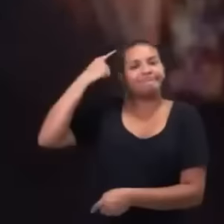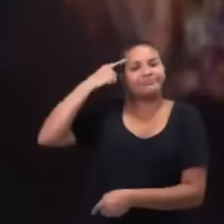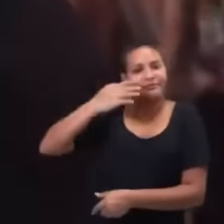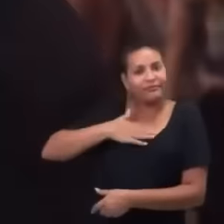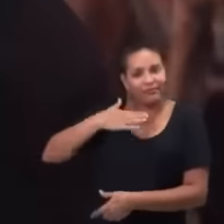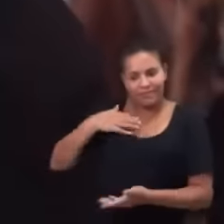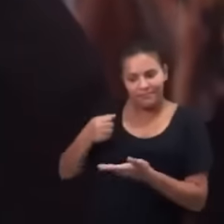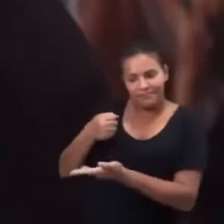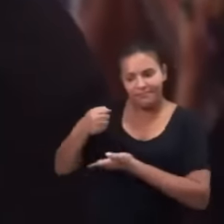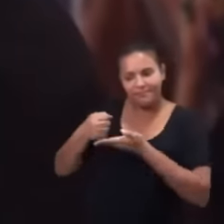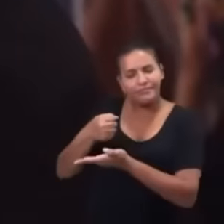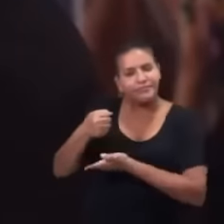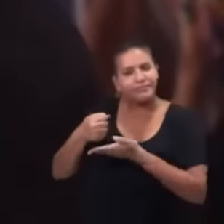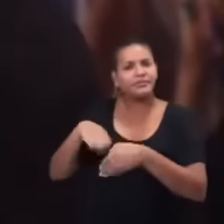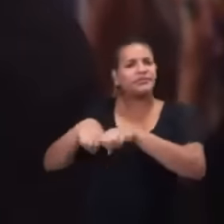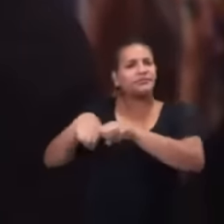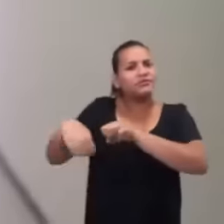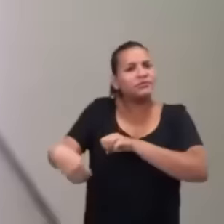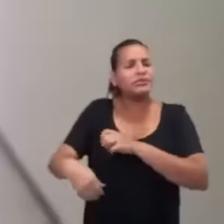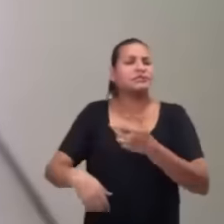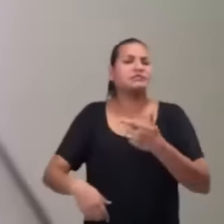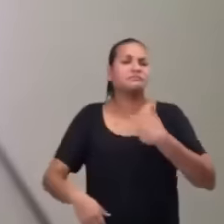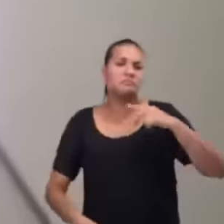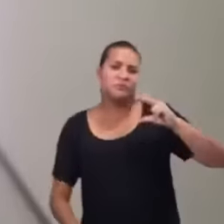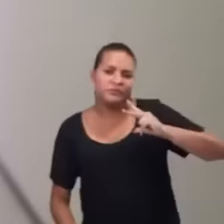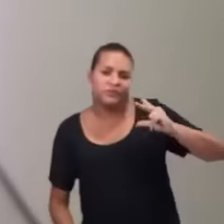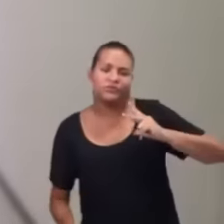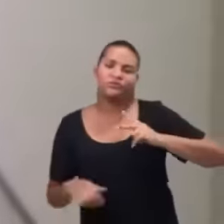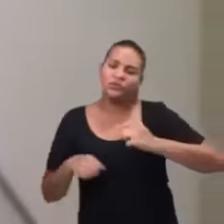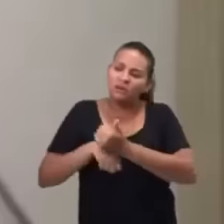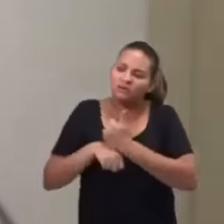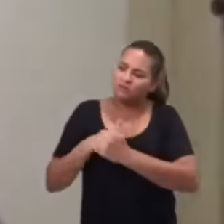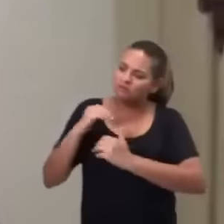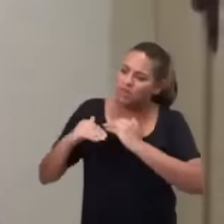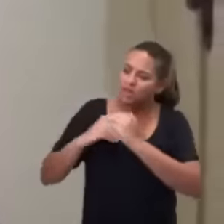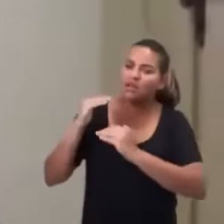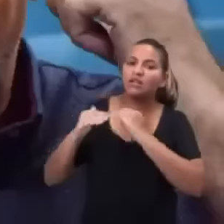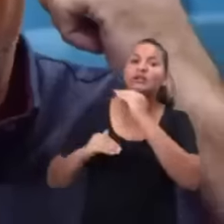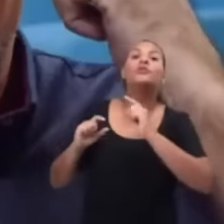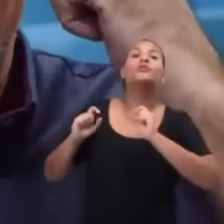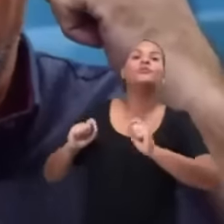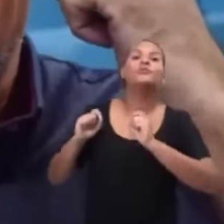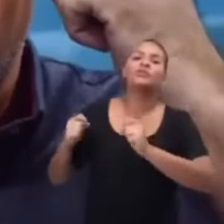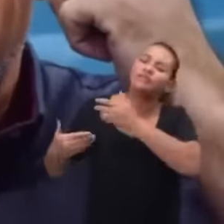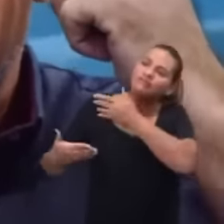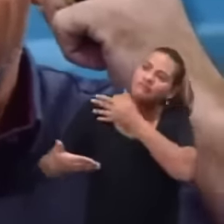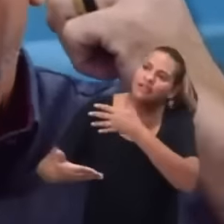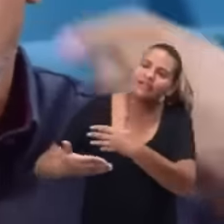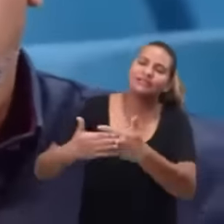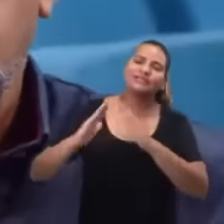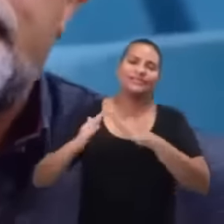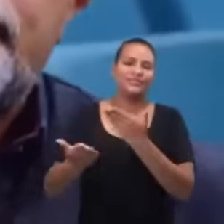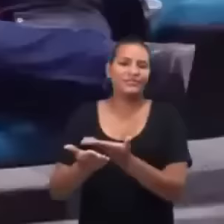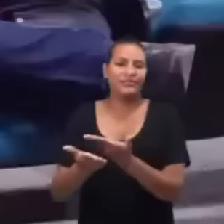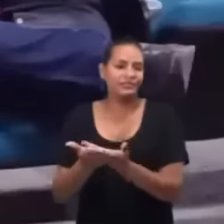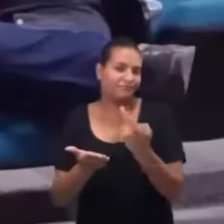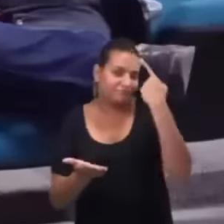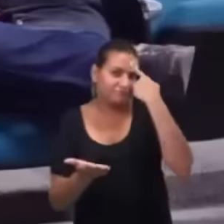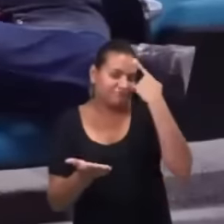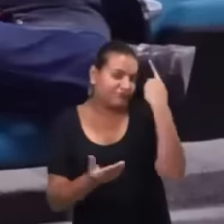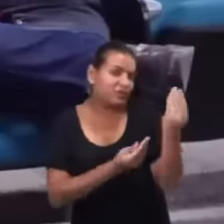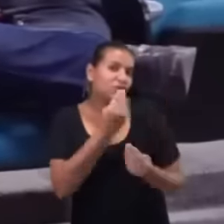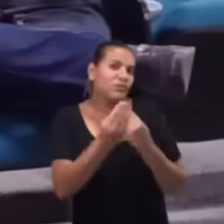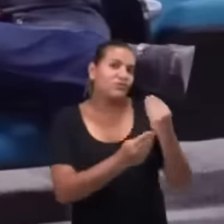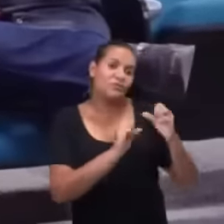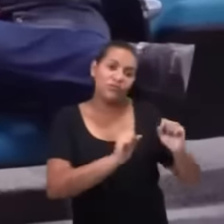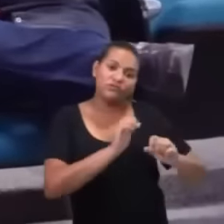eu devo muito e sempre pensei que podia devolver. A época que, em 1997, quem